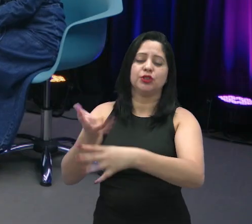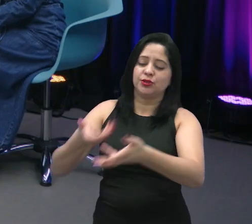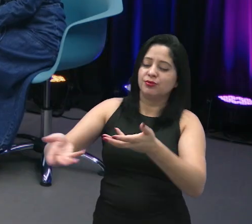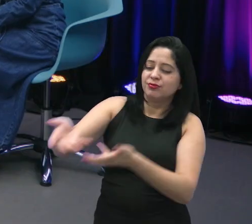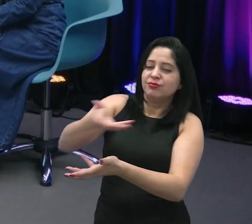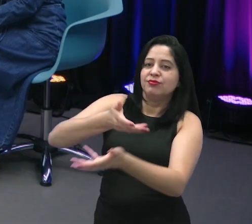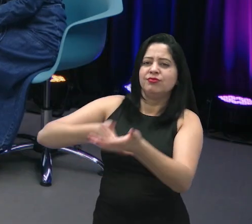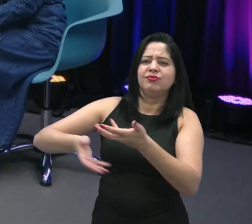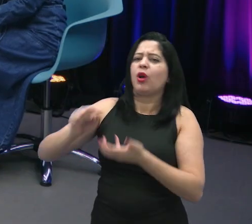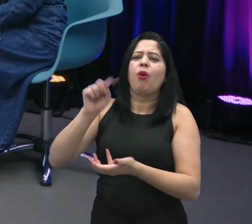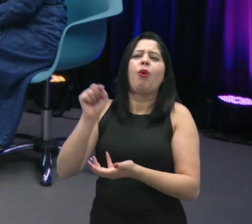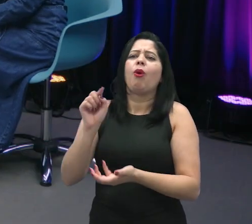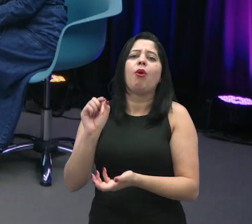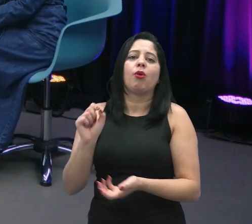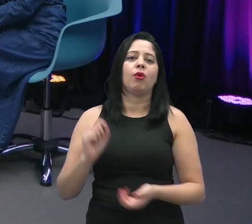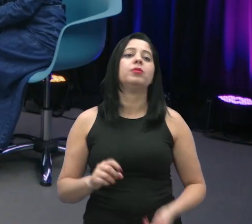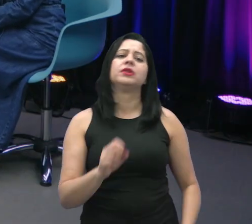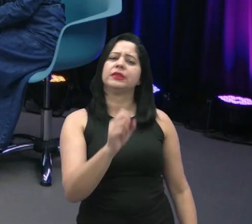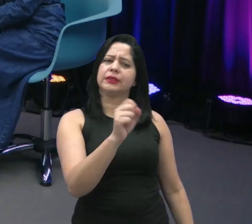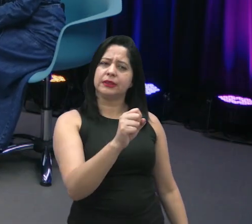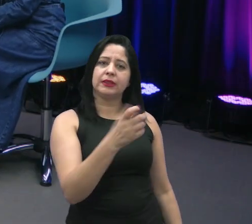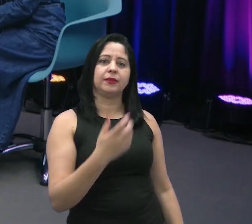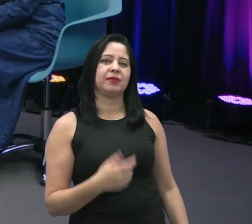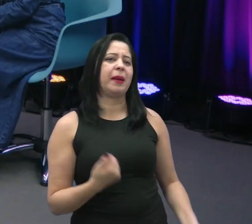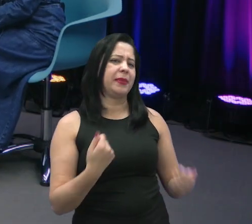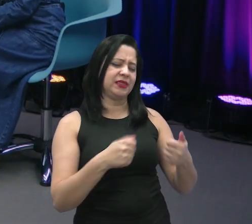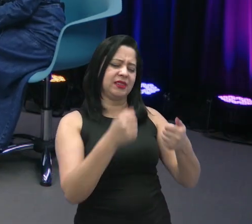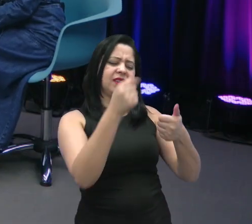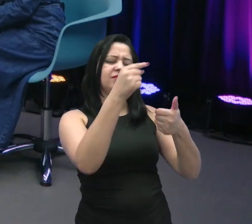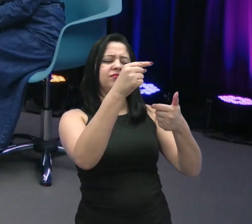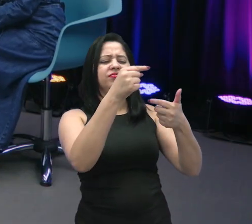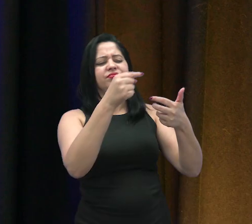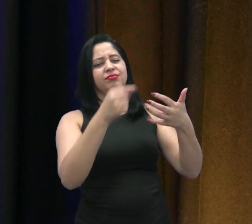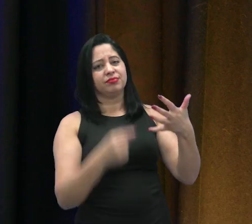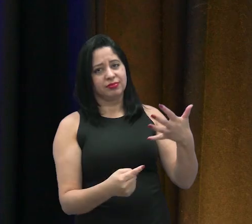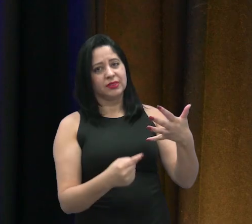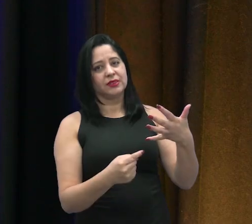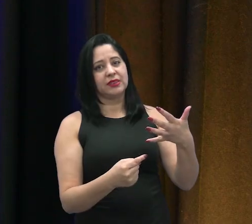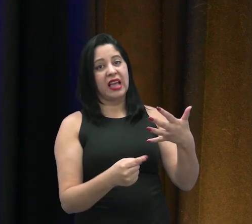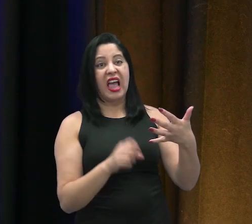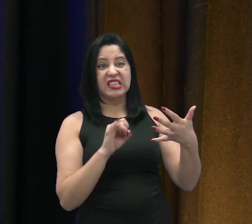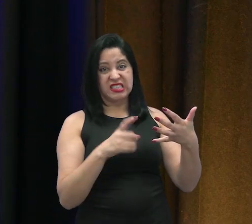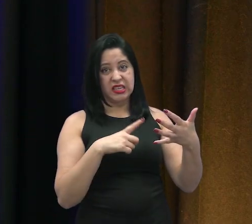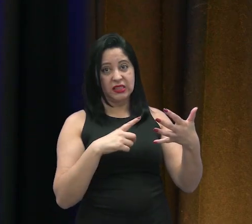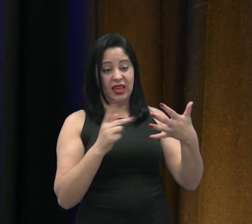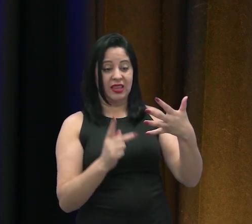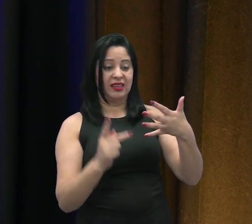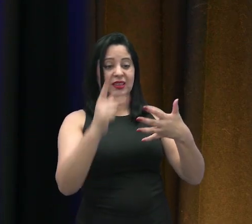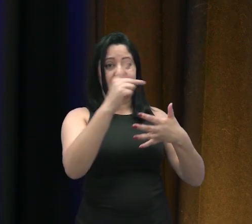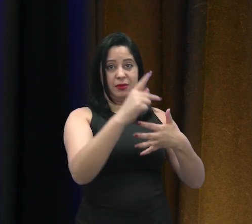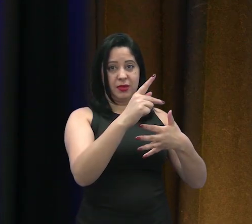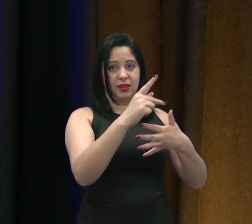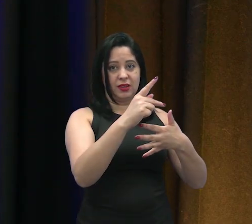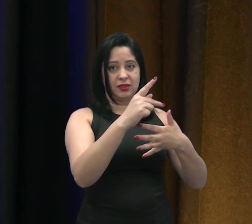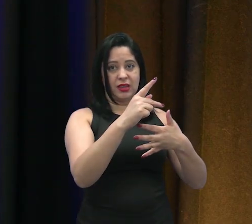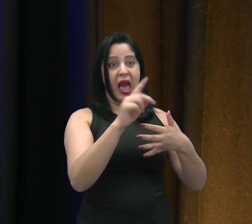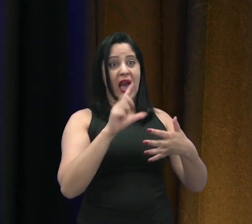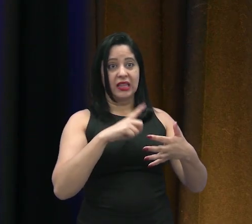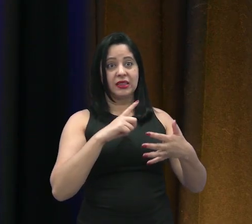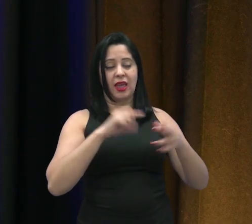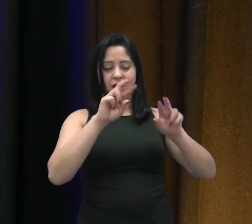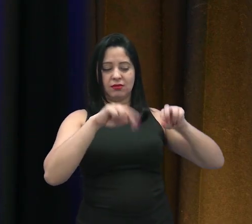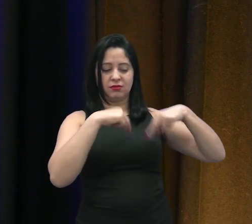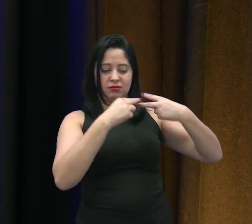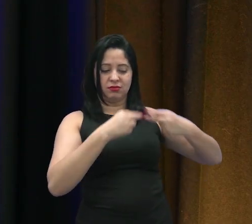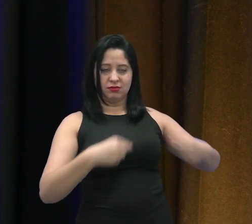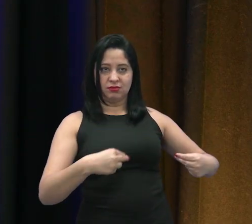viver dessa população, né? É o bem viver. É uma sequência, né? Quando você cria prioridade, com a prioridade já vem o símbolo ali.